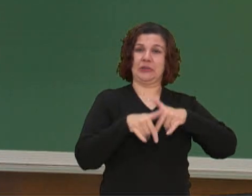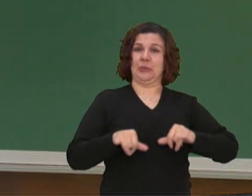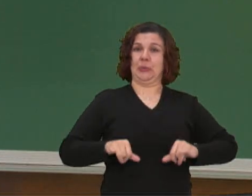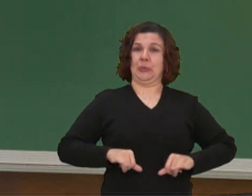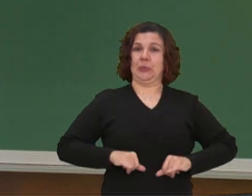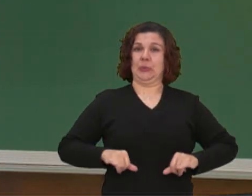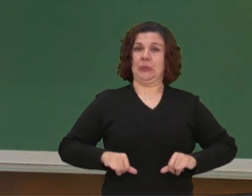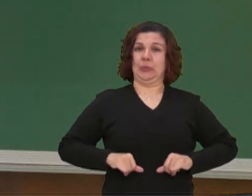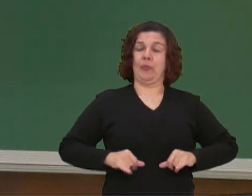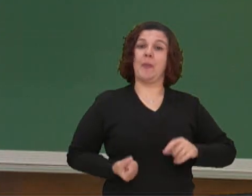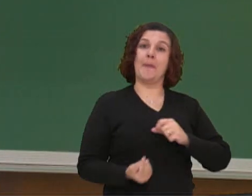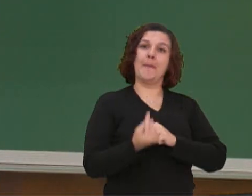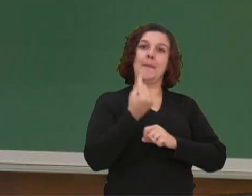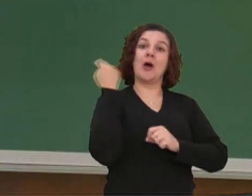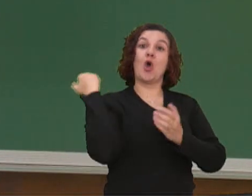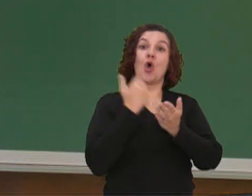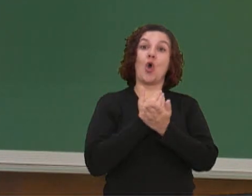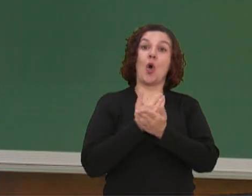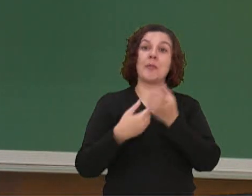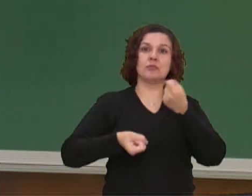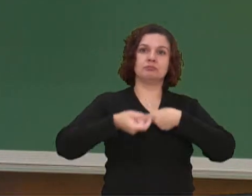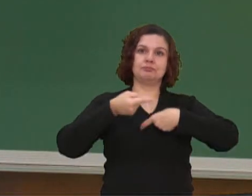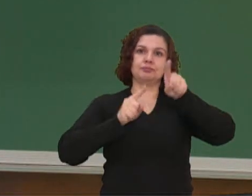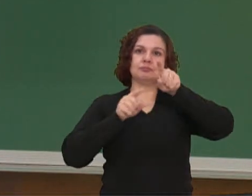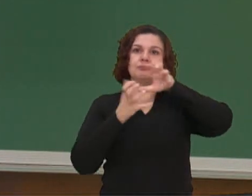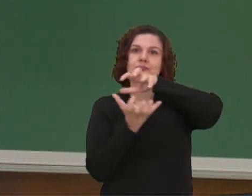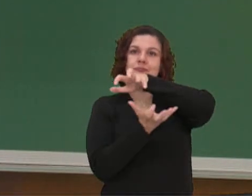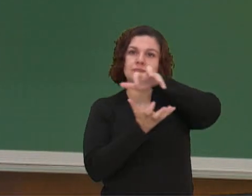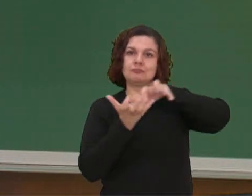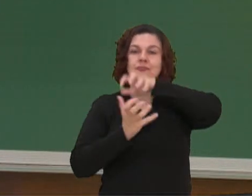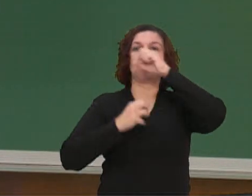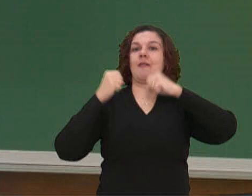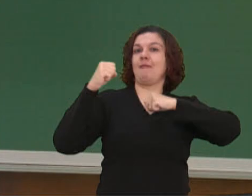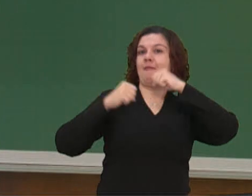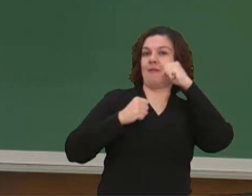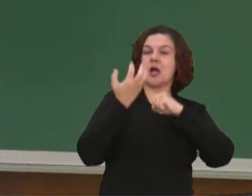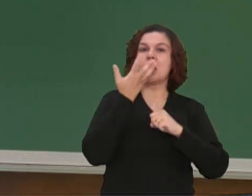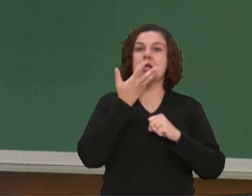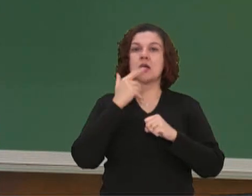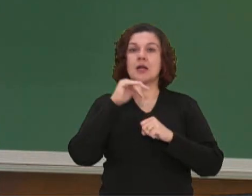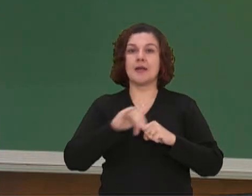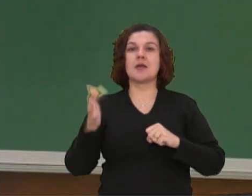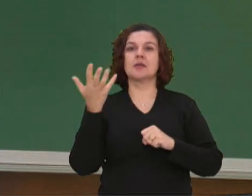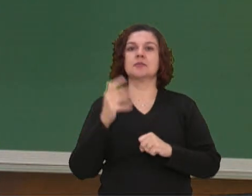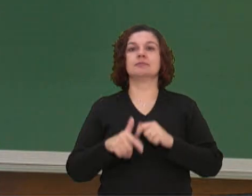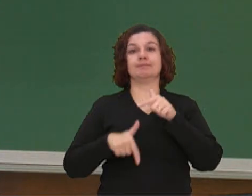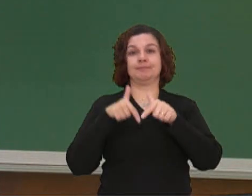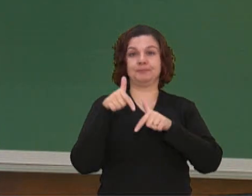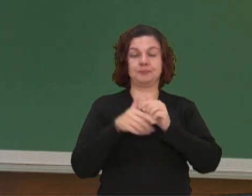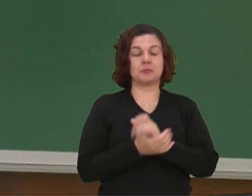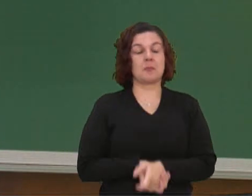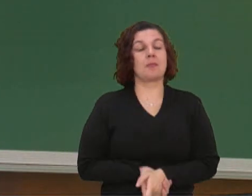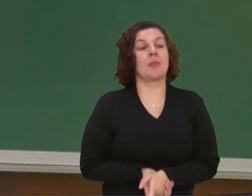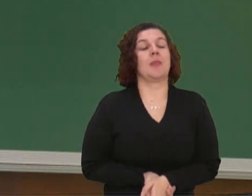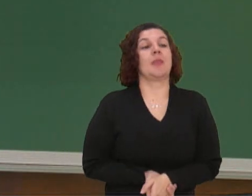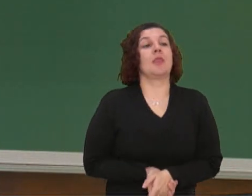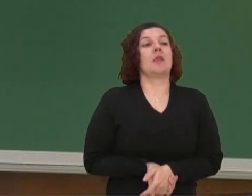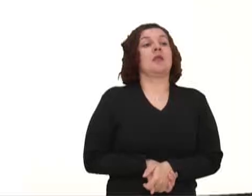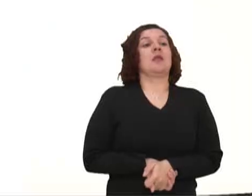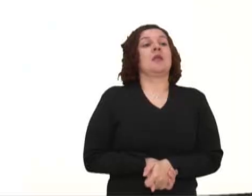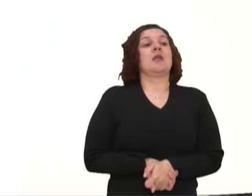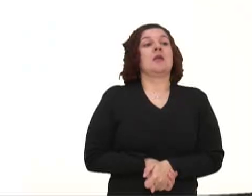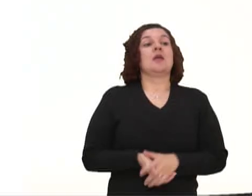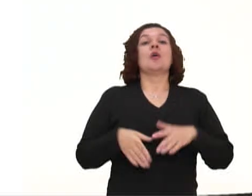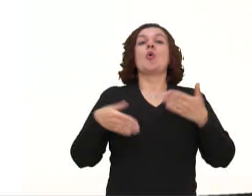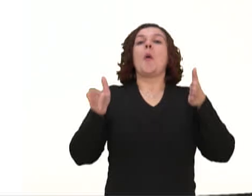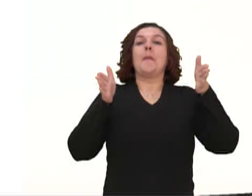naquele início ali da Revolução Industrial e do uso da mão de obra infantil. E do que estamos falando então